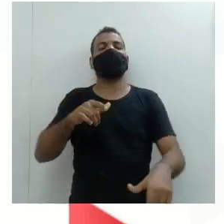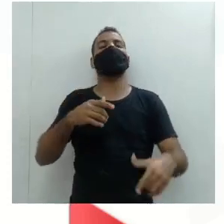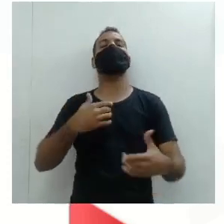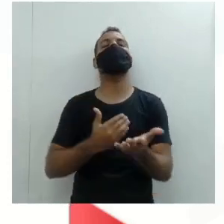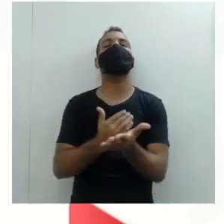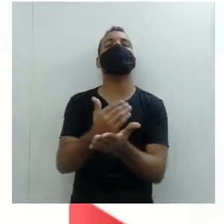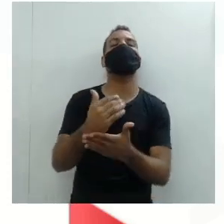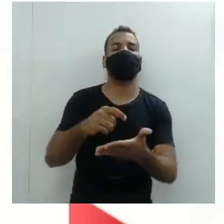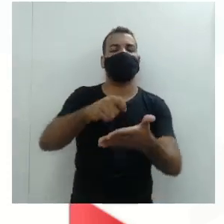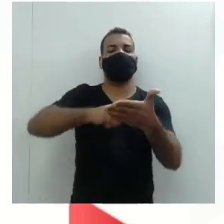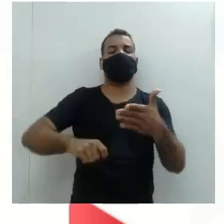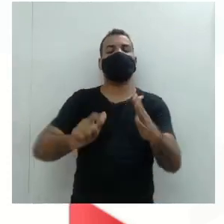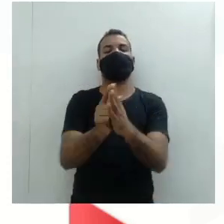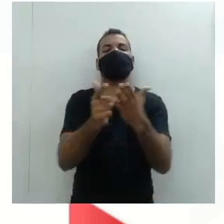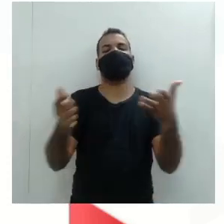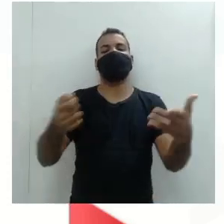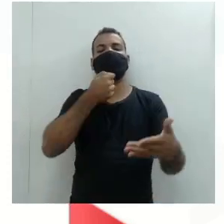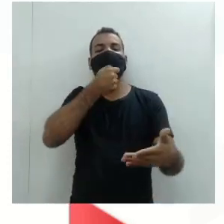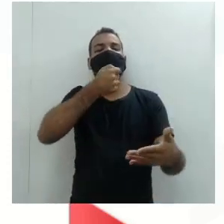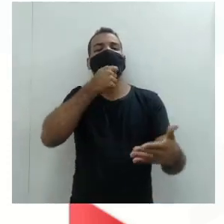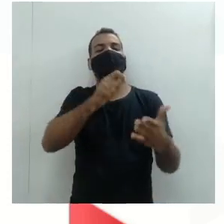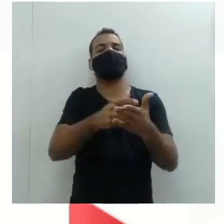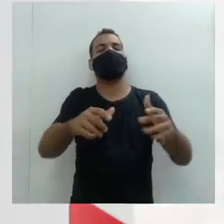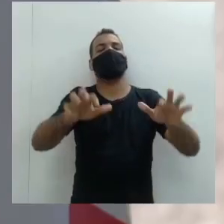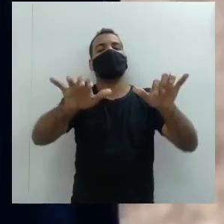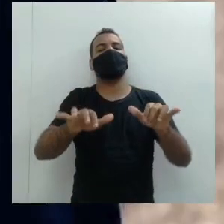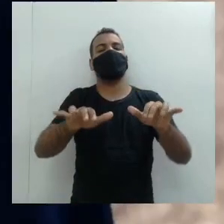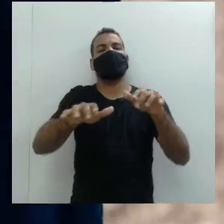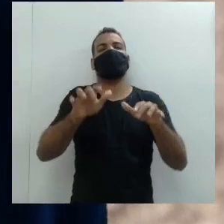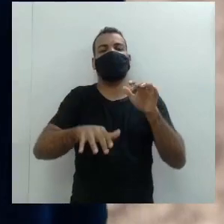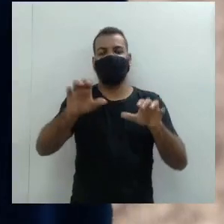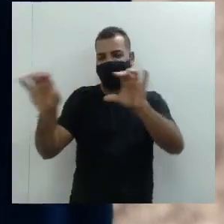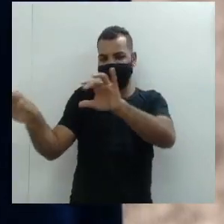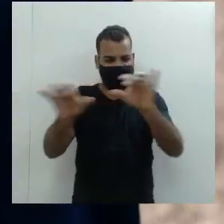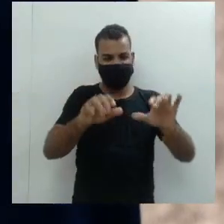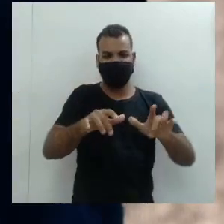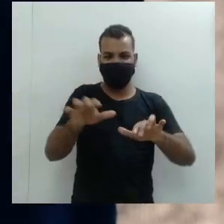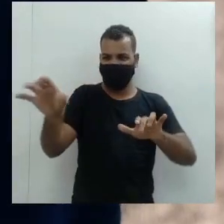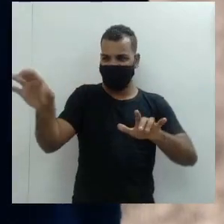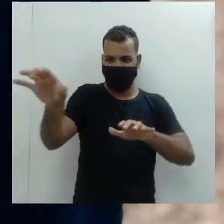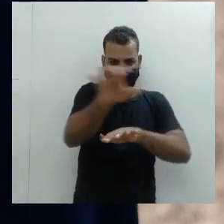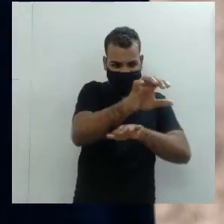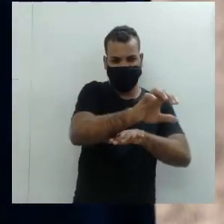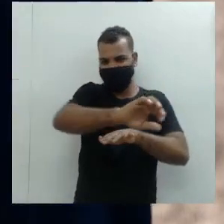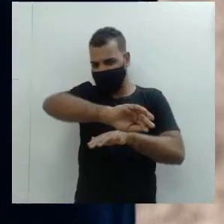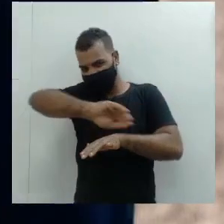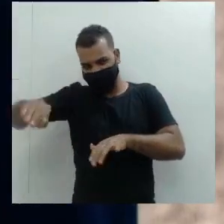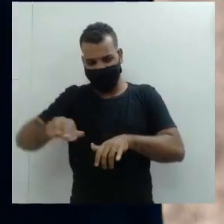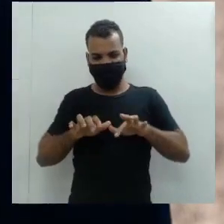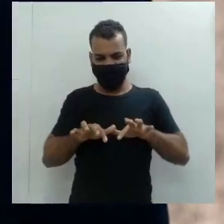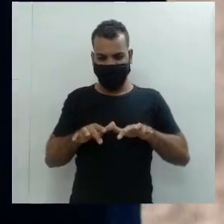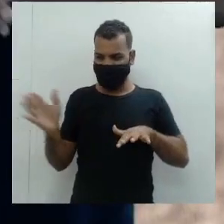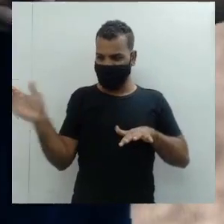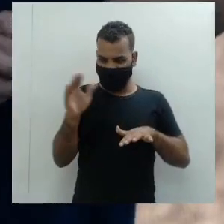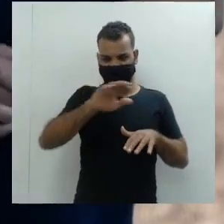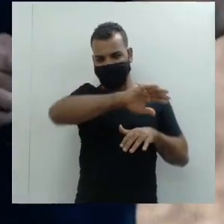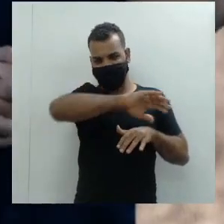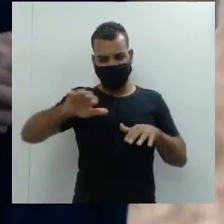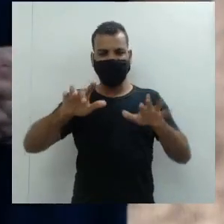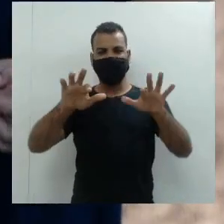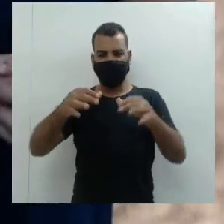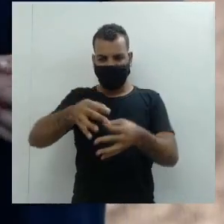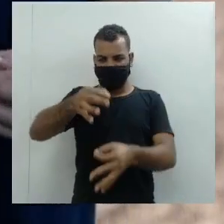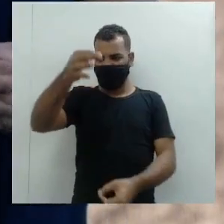também como jornalista e também começa a escrever crítica literária. Então, o crítico literário Álvaro Lins desponta no Rio de